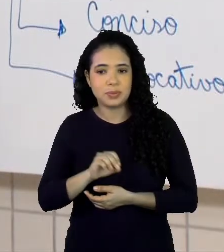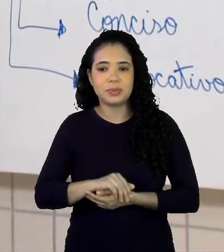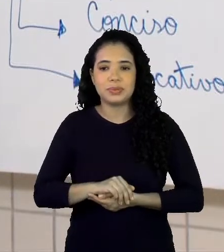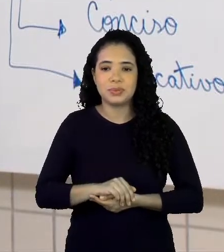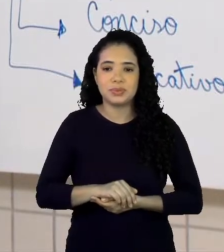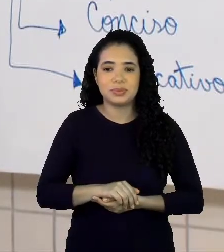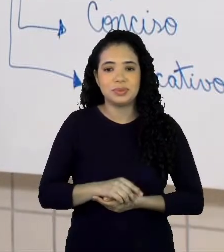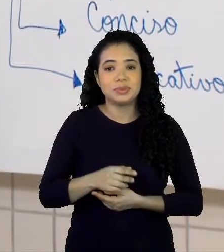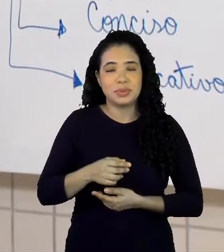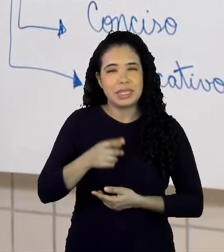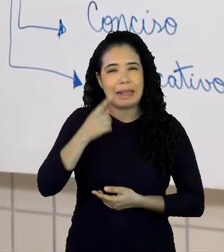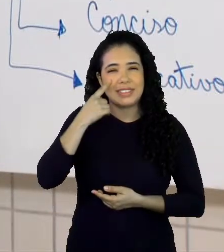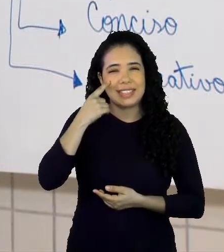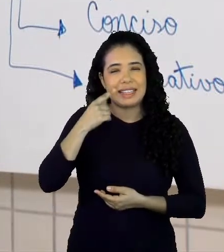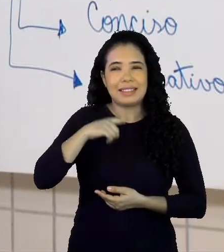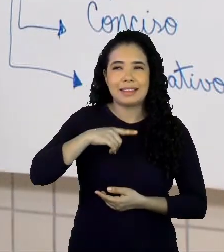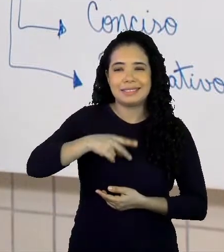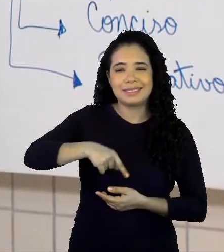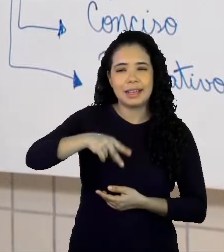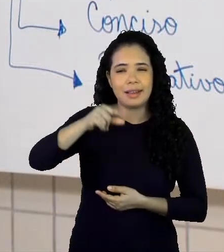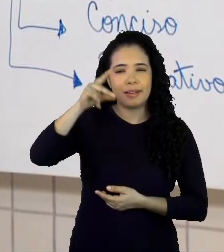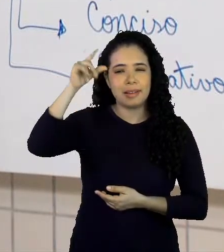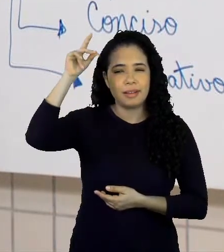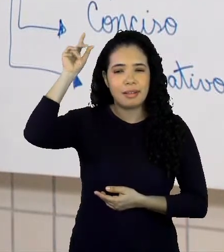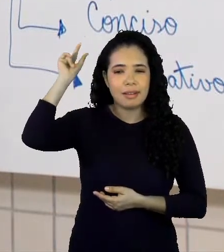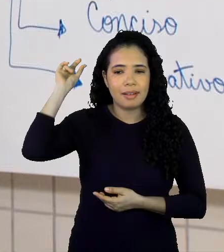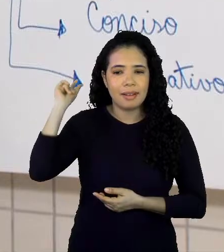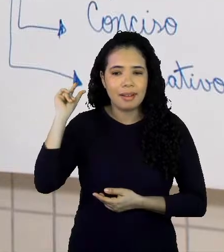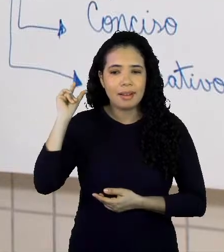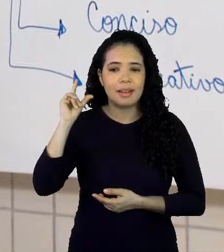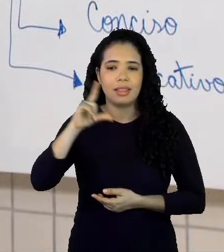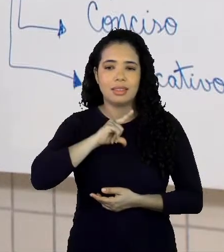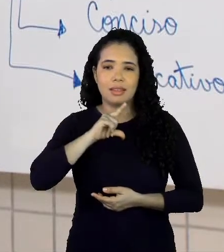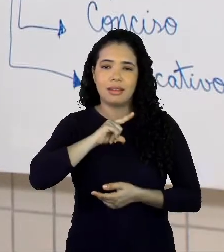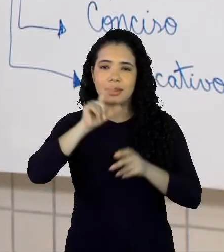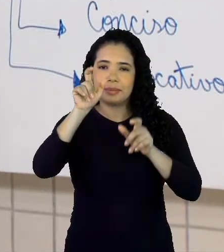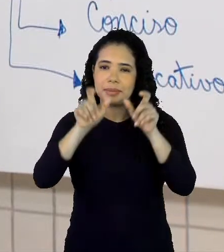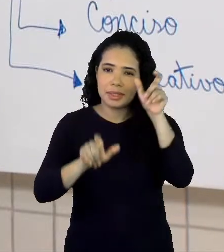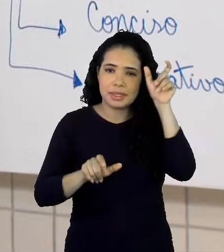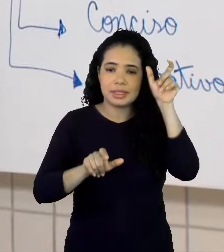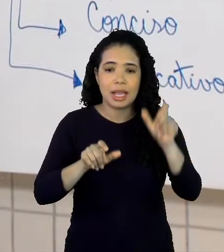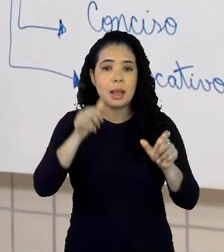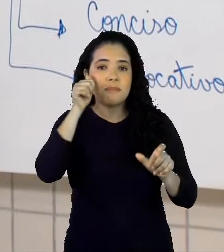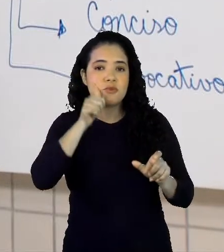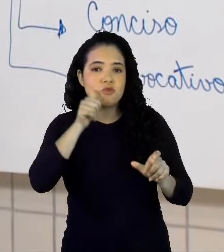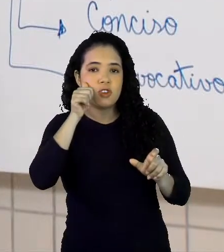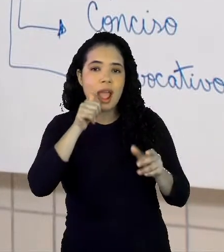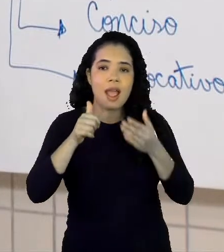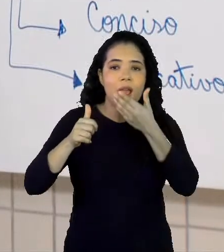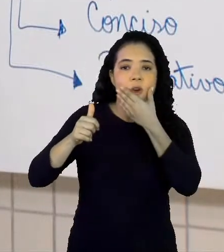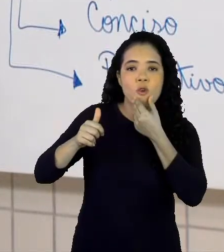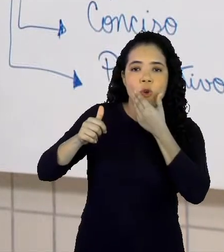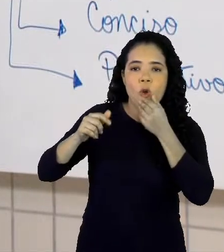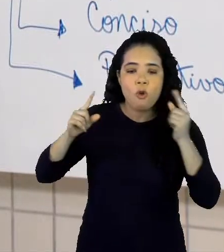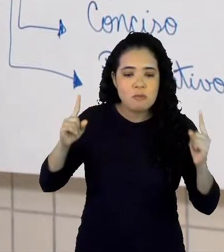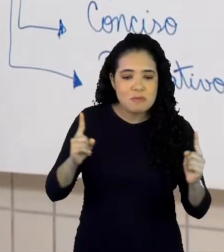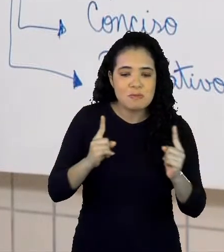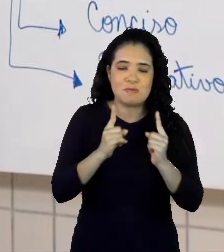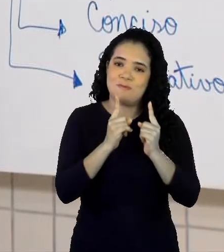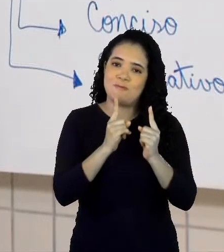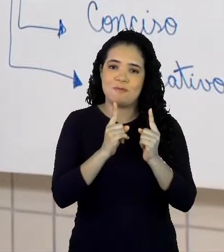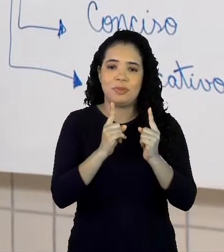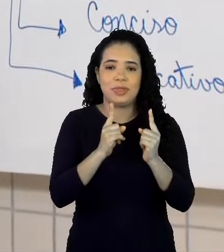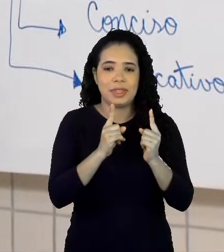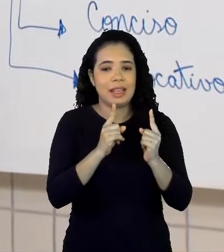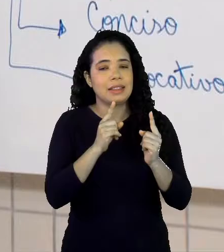do Era Uma Vez, né, os contos de fadas. Ele tem as personagens, né, a moça, o rapaz, que ele chama de lindo, e tem um